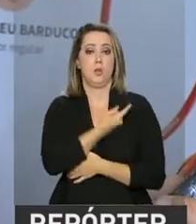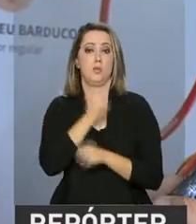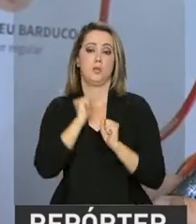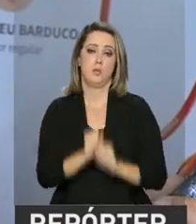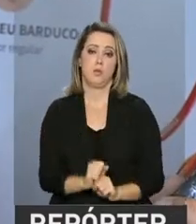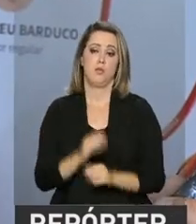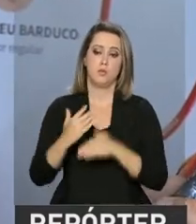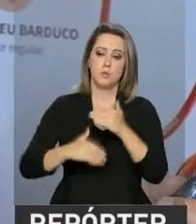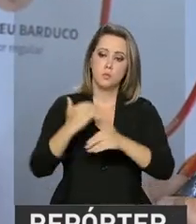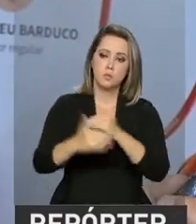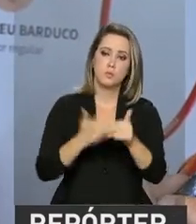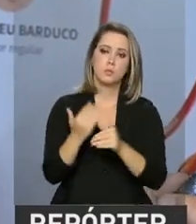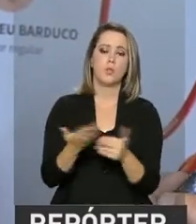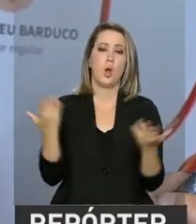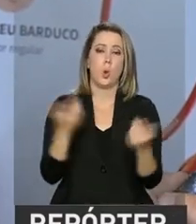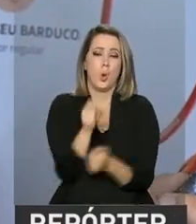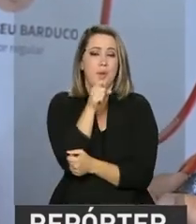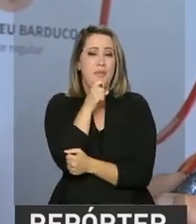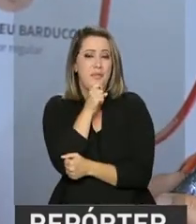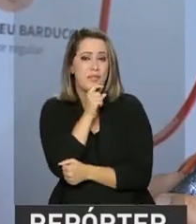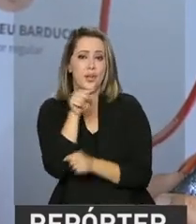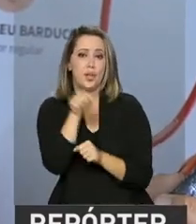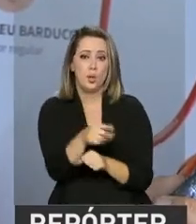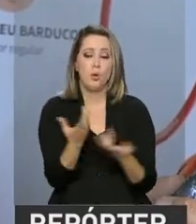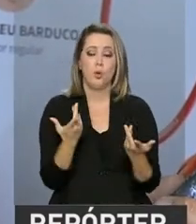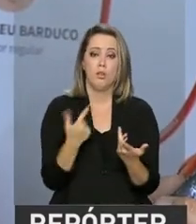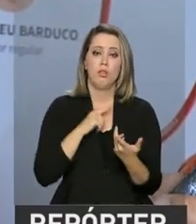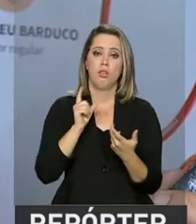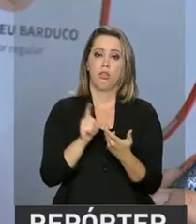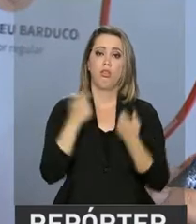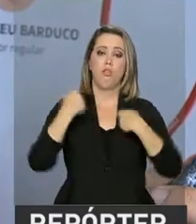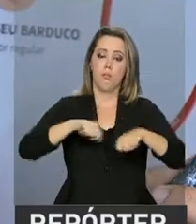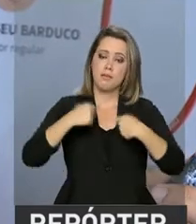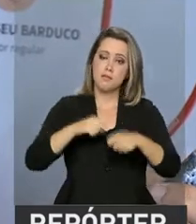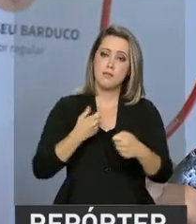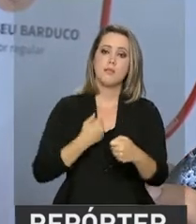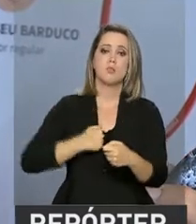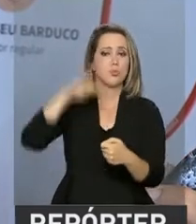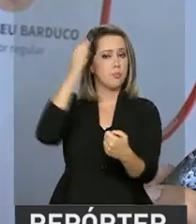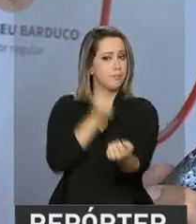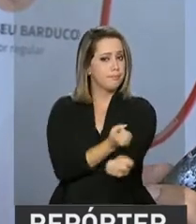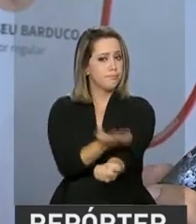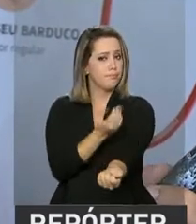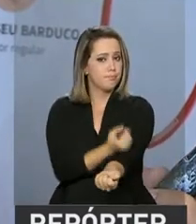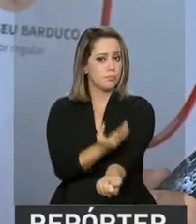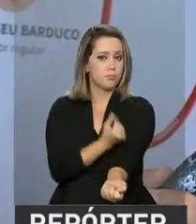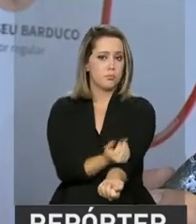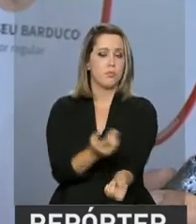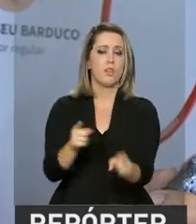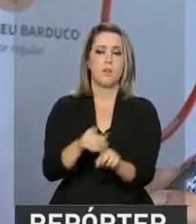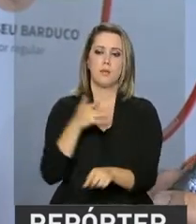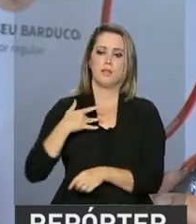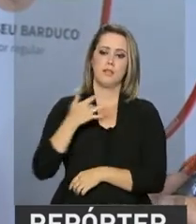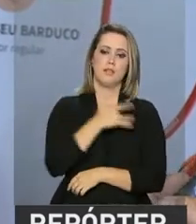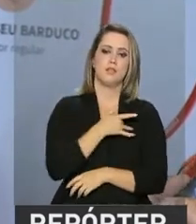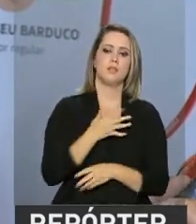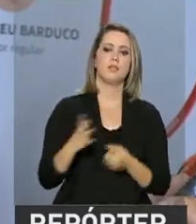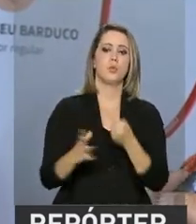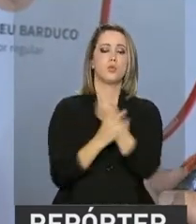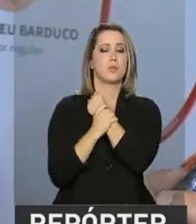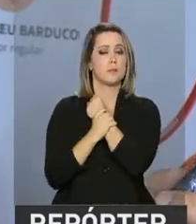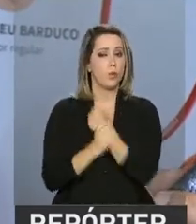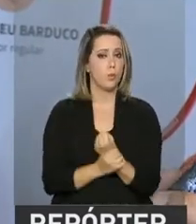manter, durante esse período de inverno, o volume de doações necessárias para que a saúde dos brasileiros esteja